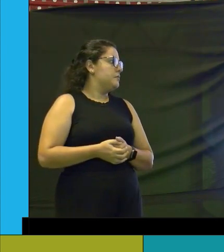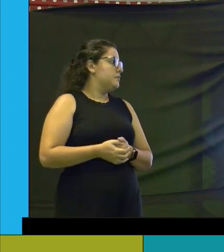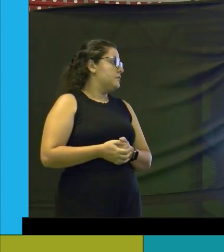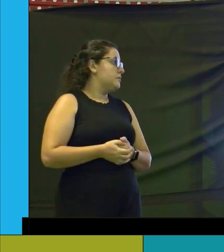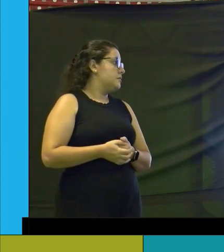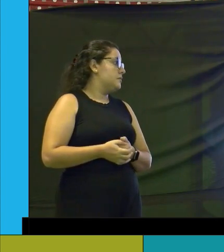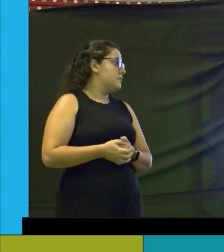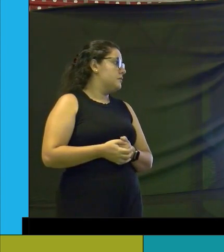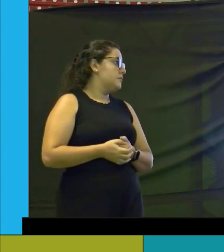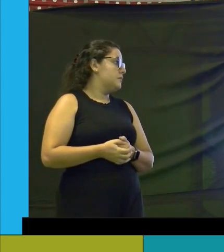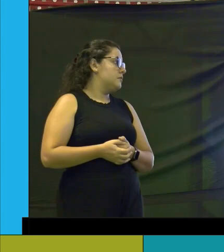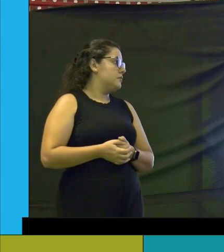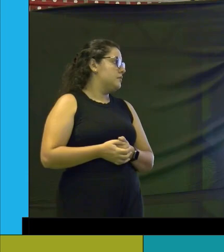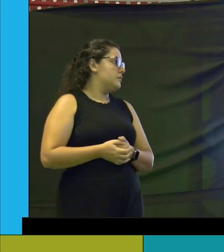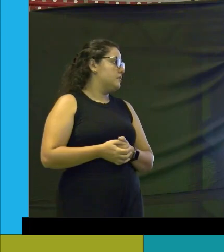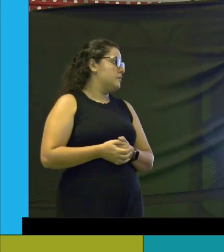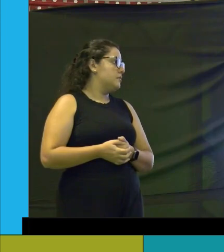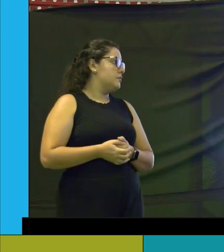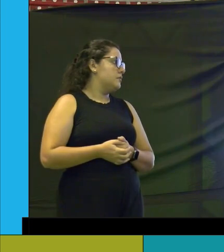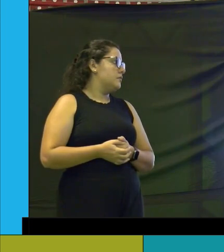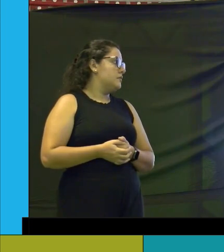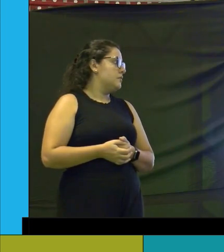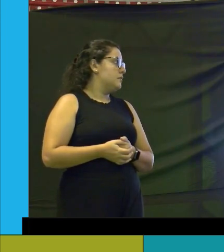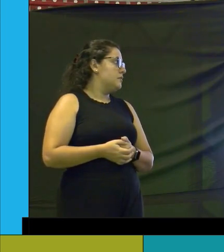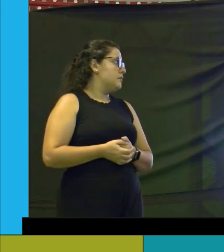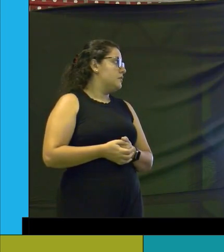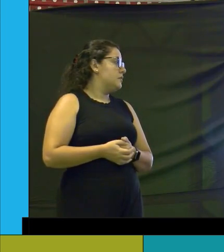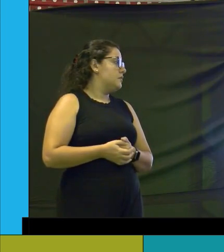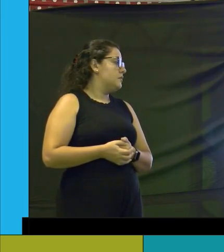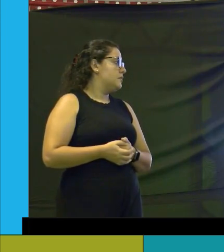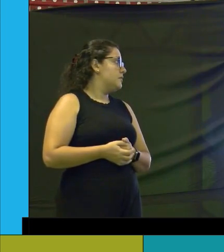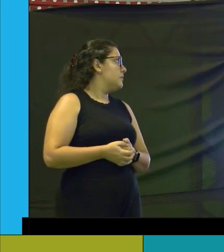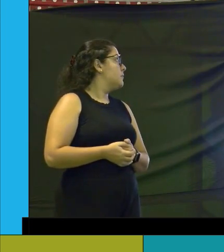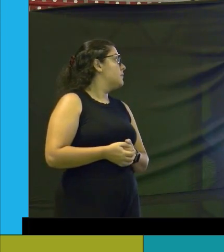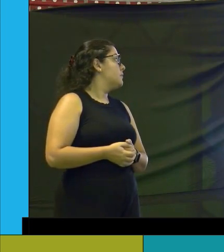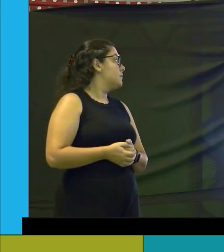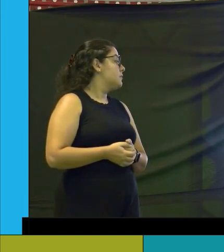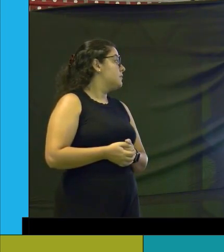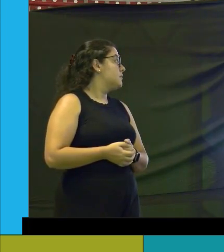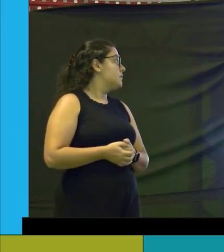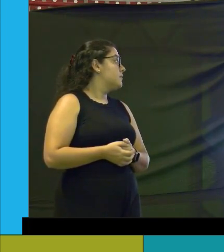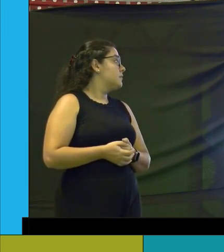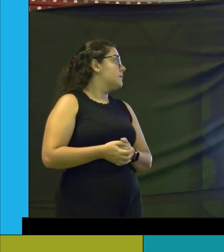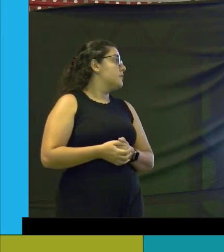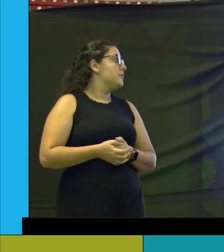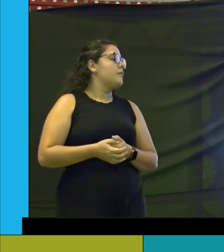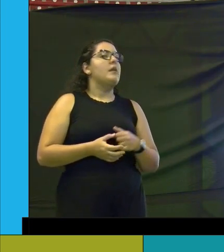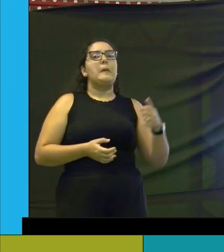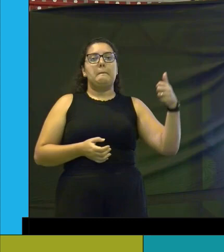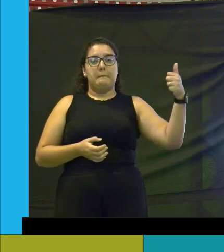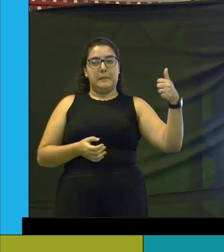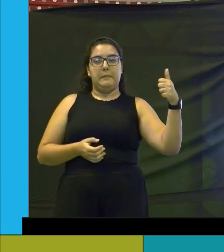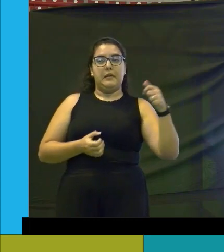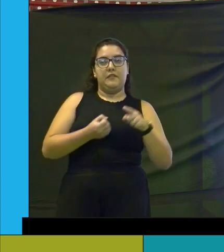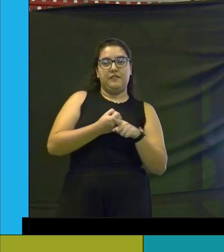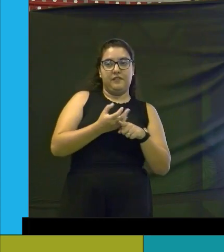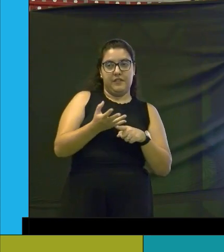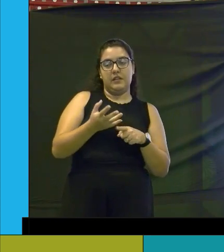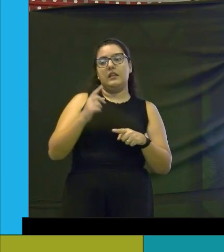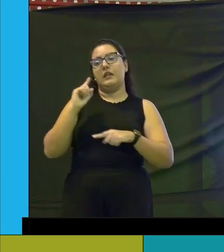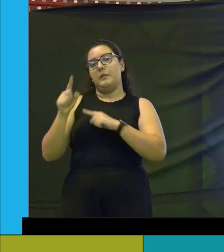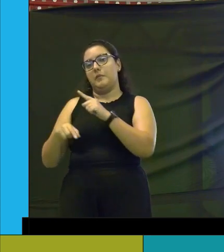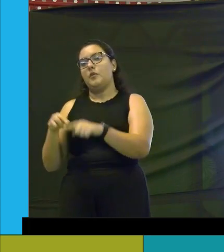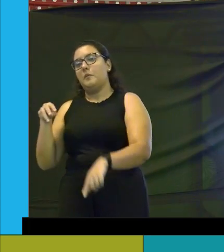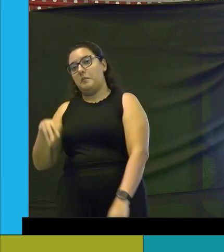antes do senhor seguir, Manda. pessoal, vem aqui comigo, por gentileza. Ó, eu disse que ele ia fazer primeiro da física e depois da